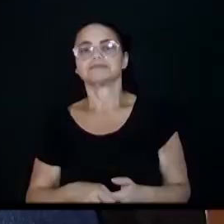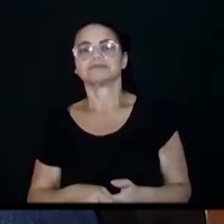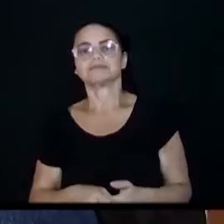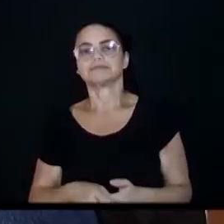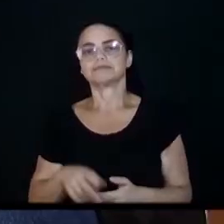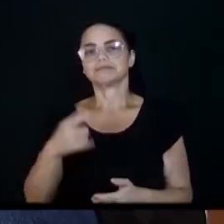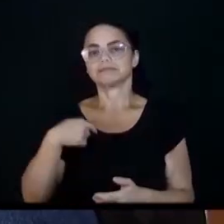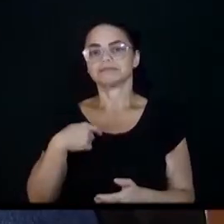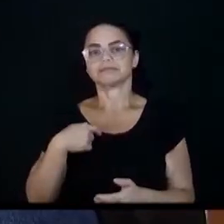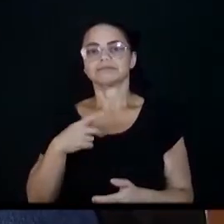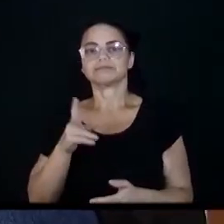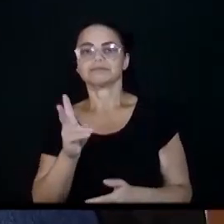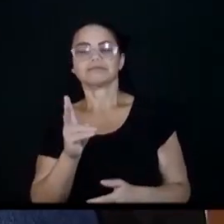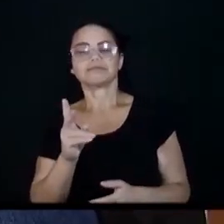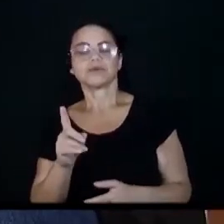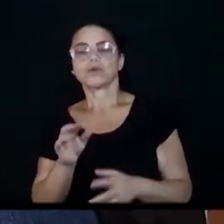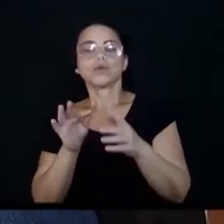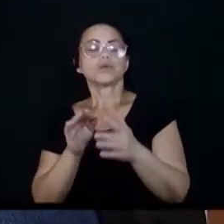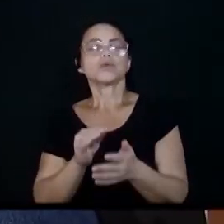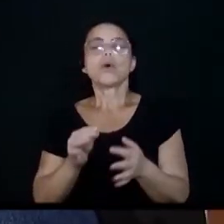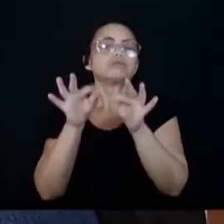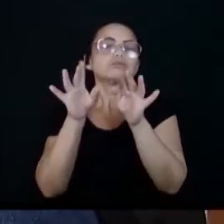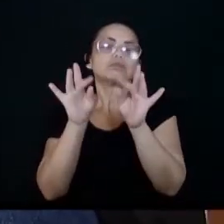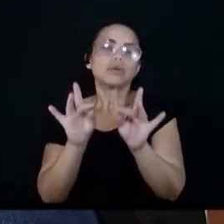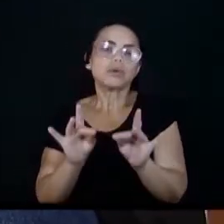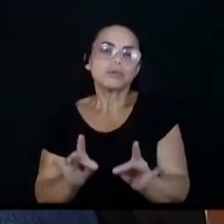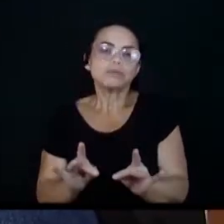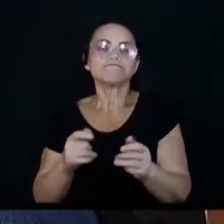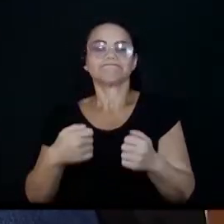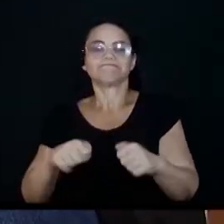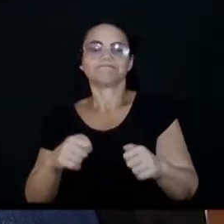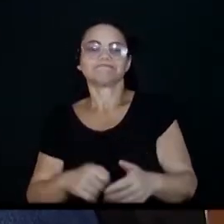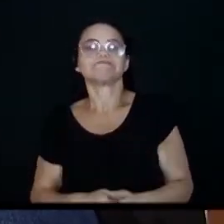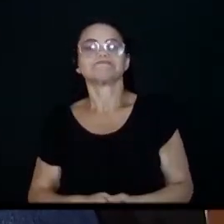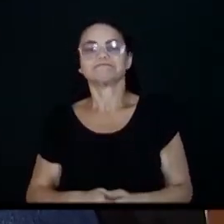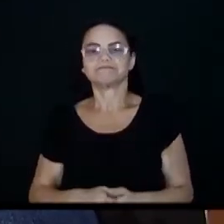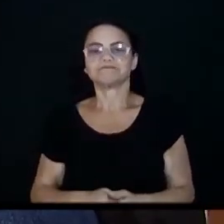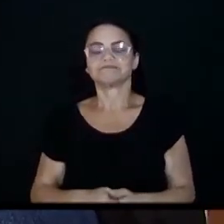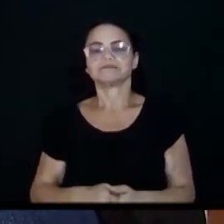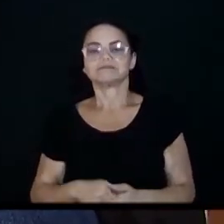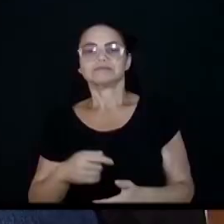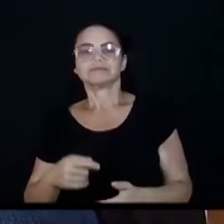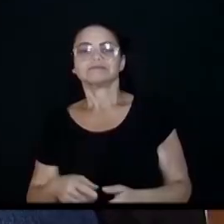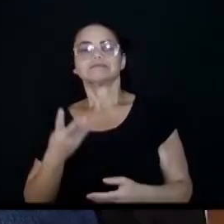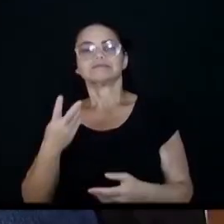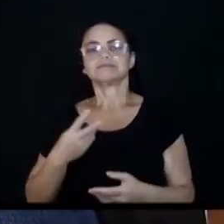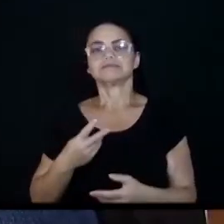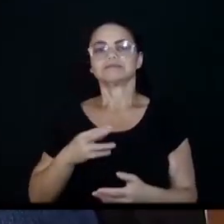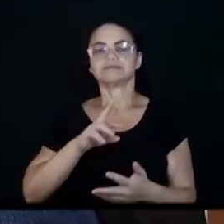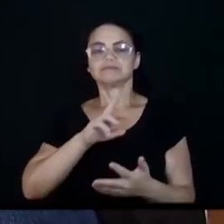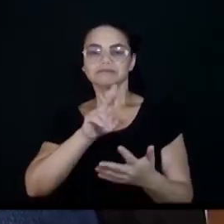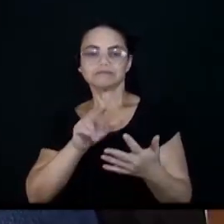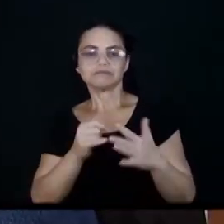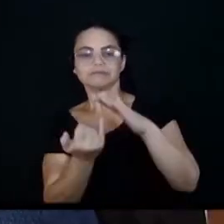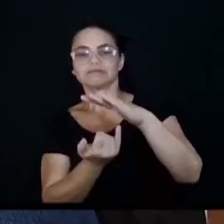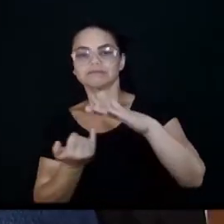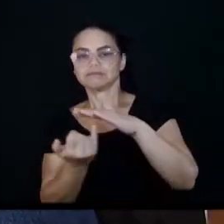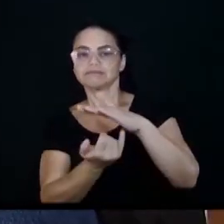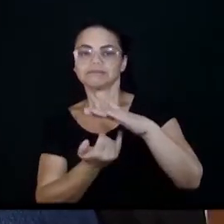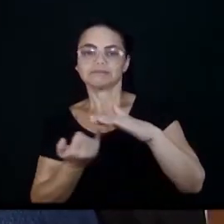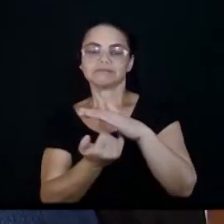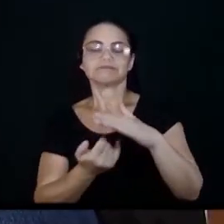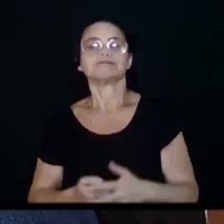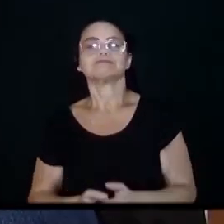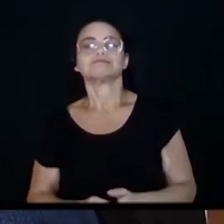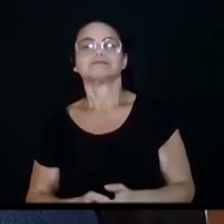que vocês fazem, né? Precisa ter esse olhar também de outras instituições, né, de outras associações